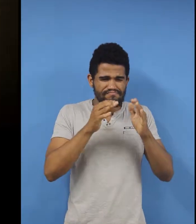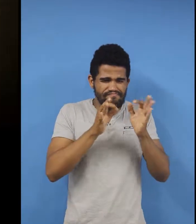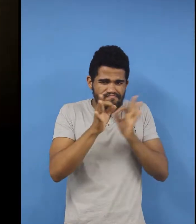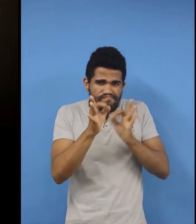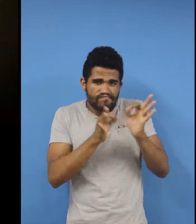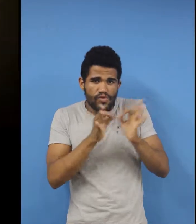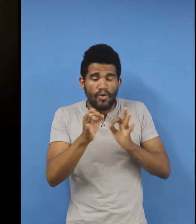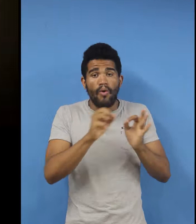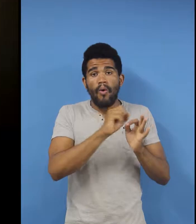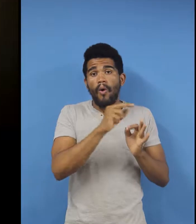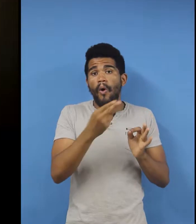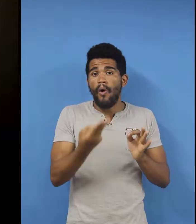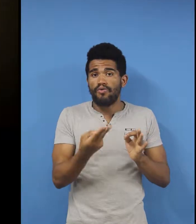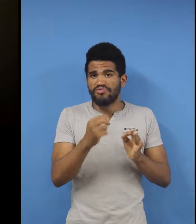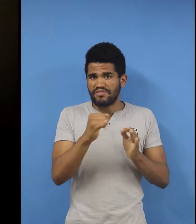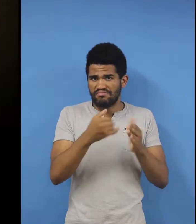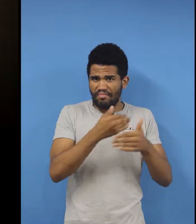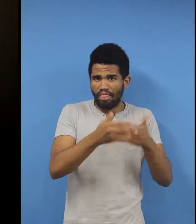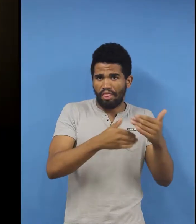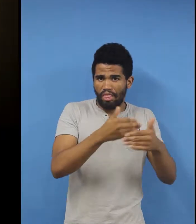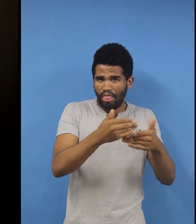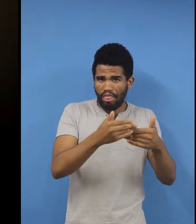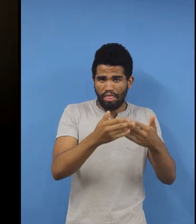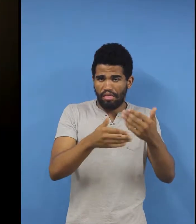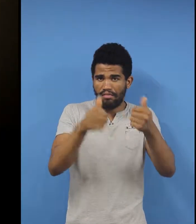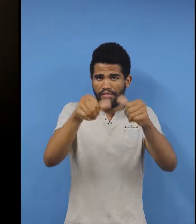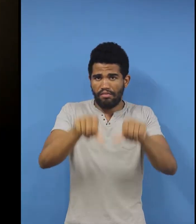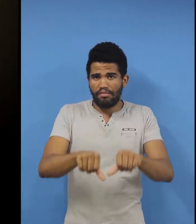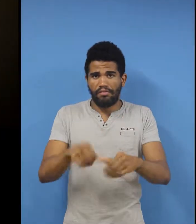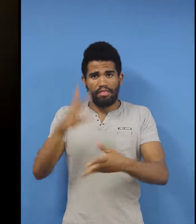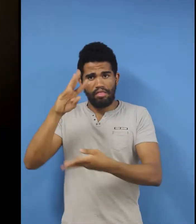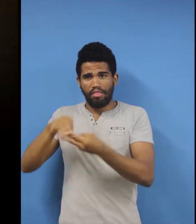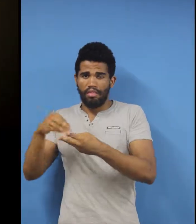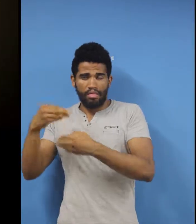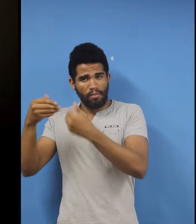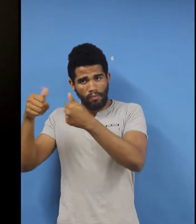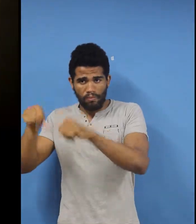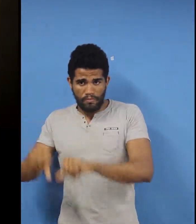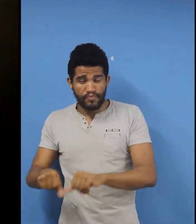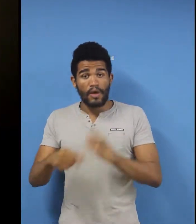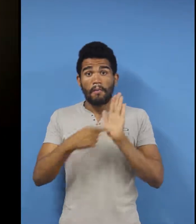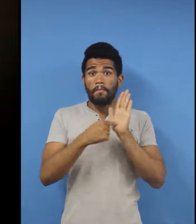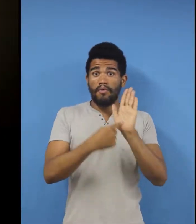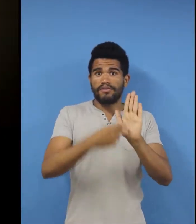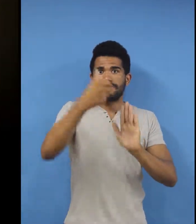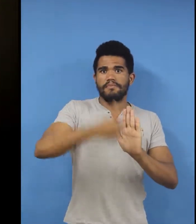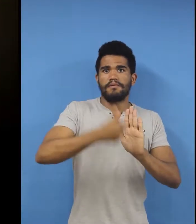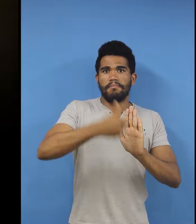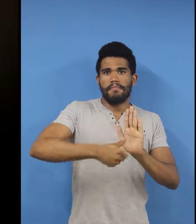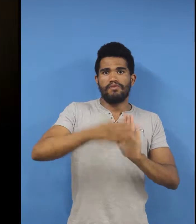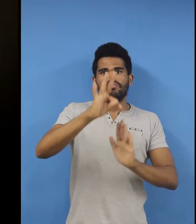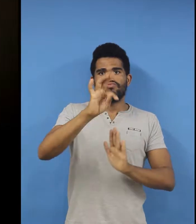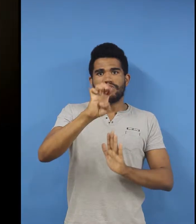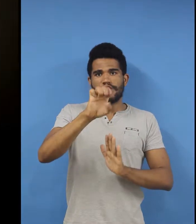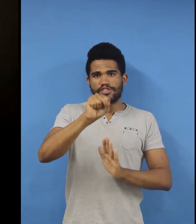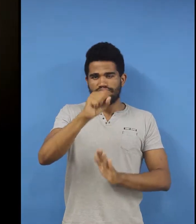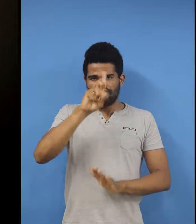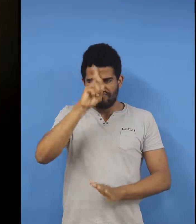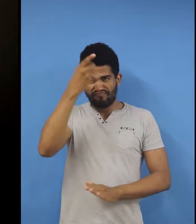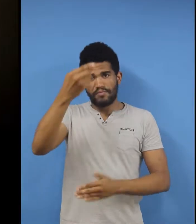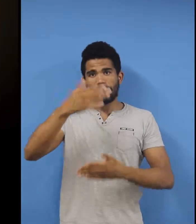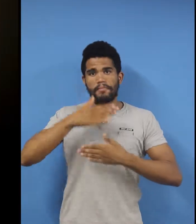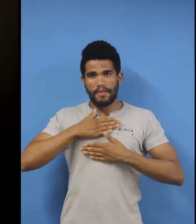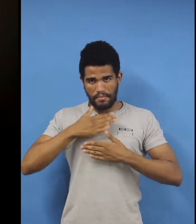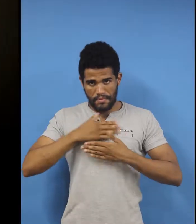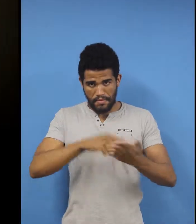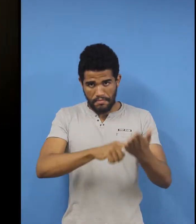de calma ou seu texto vai começar ruim. Mostra a tese pra mim. Mostra a tese pra mim.